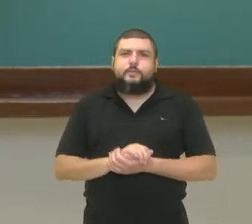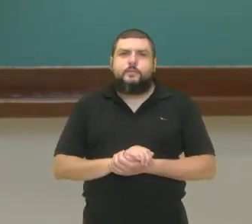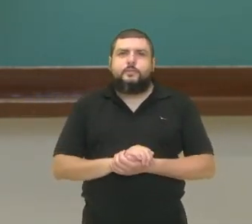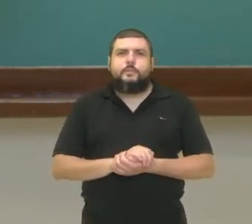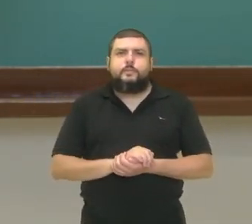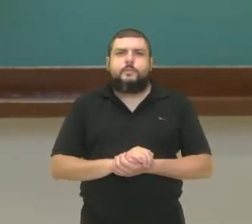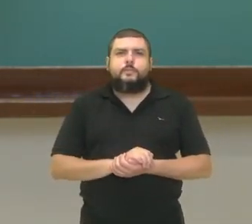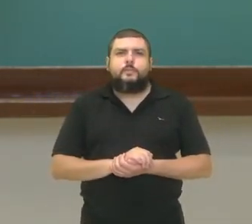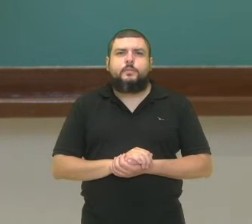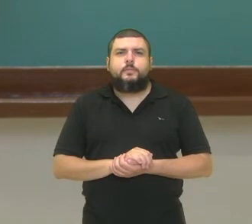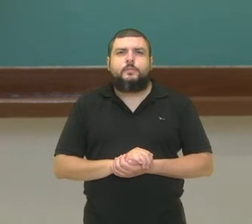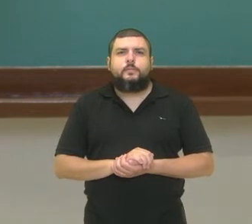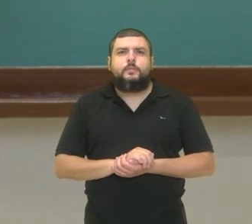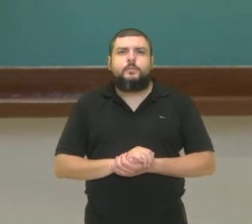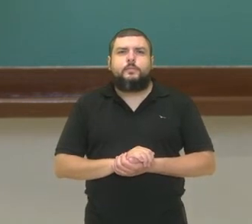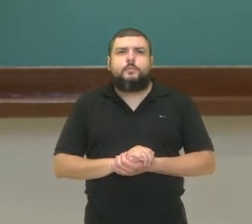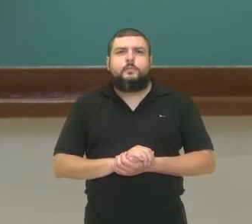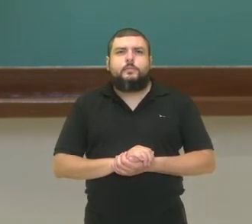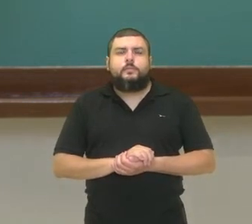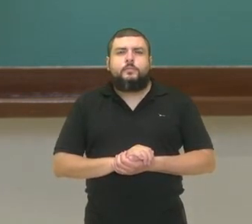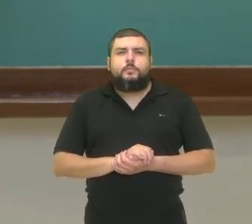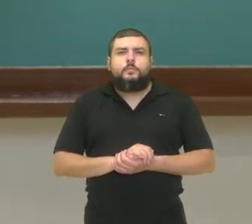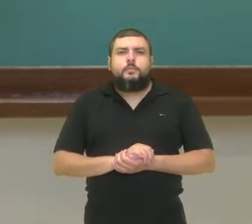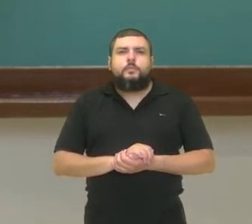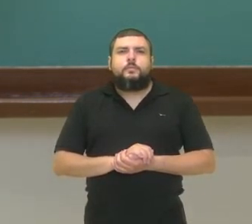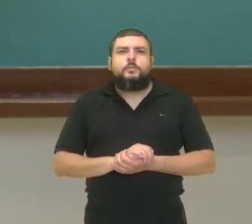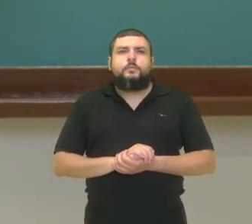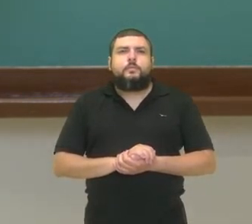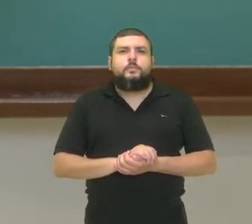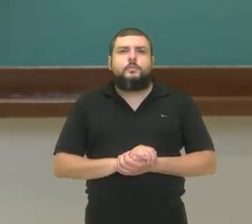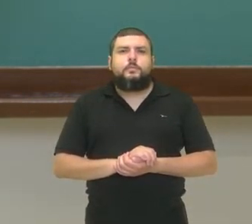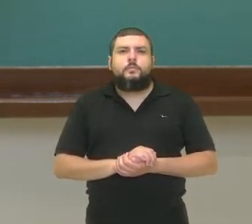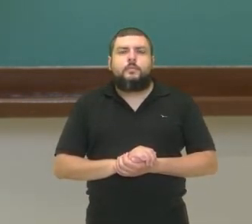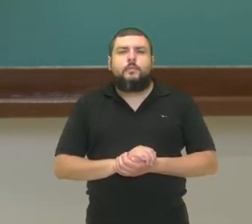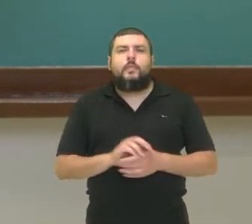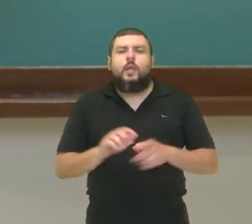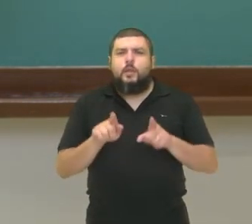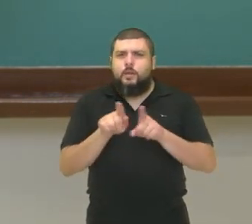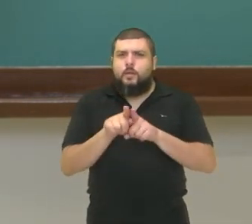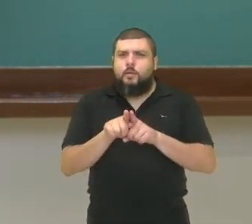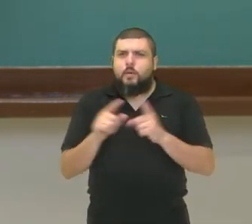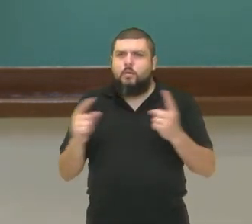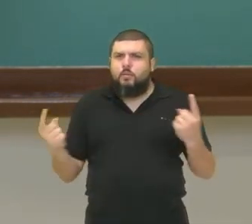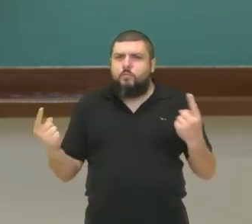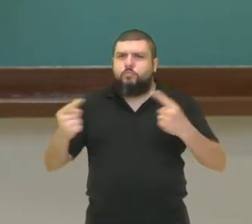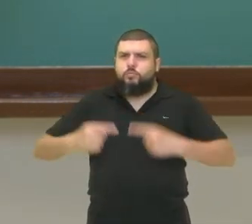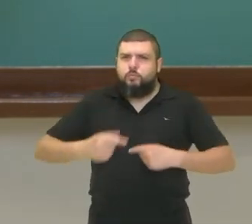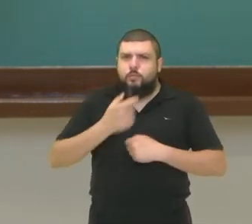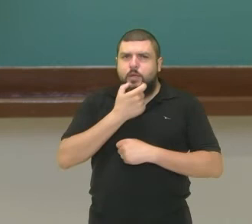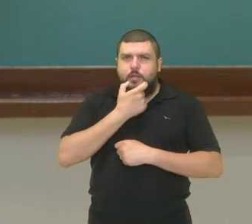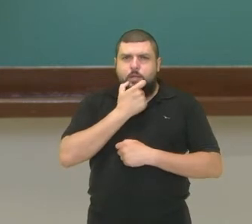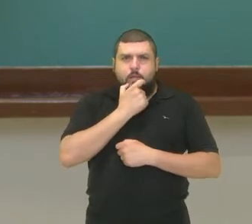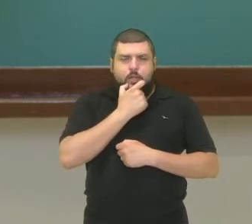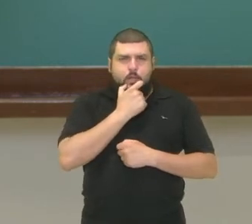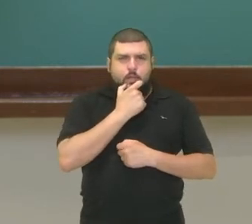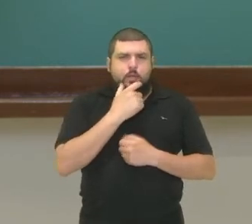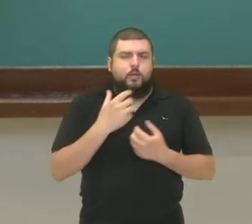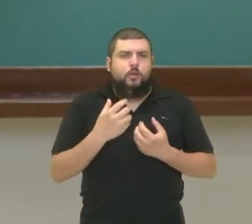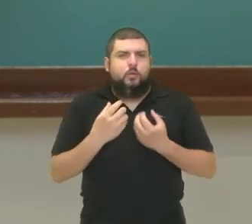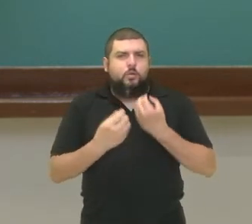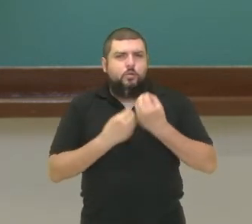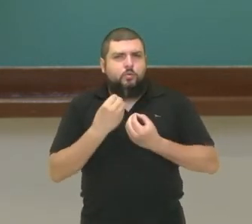ok? Gente, aqui, em contraposto aos ingleses pré-rafaelitas, nós temos